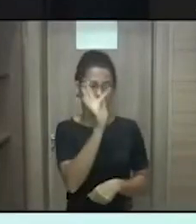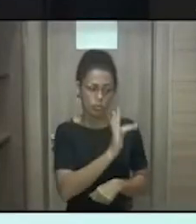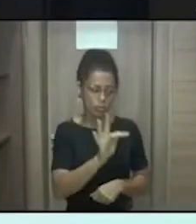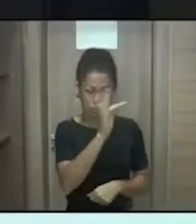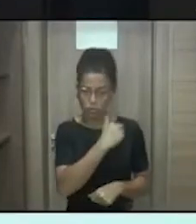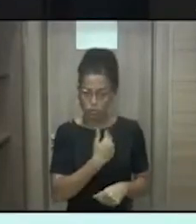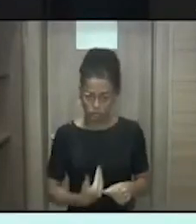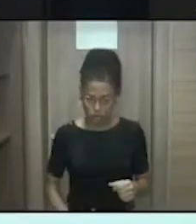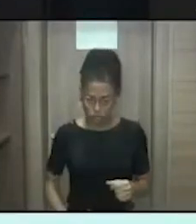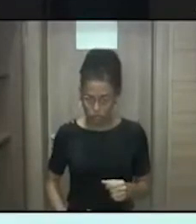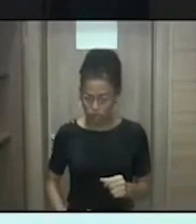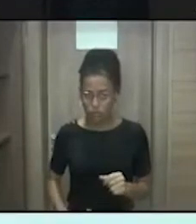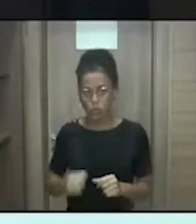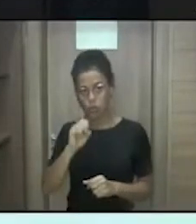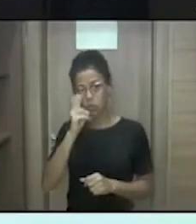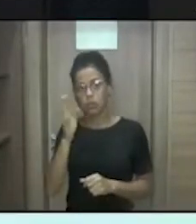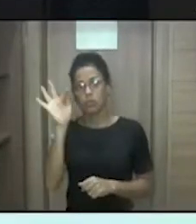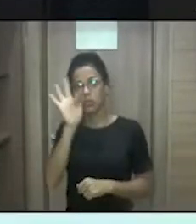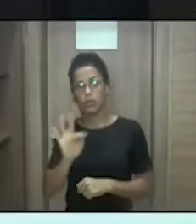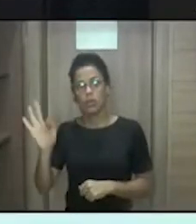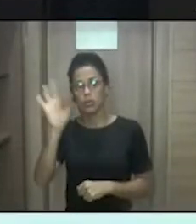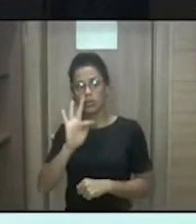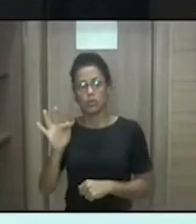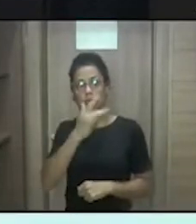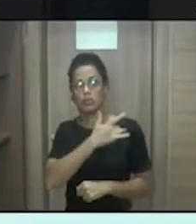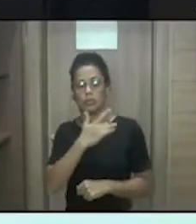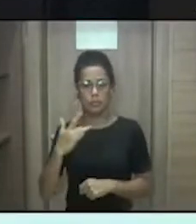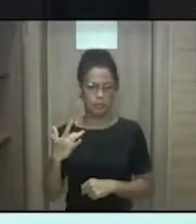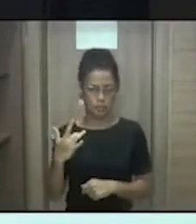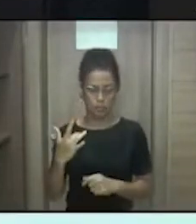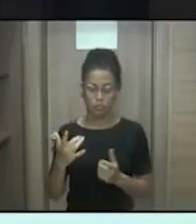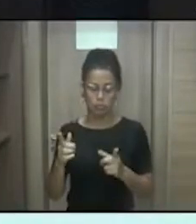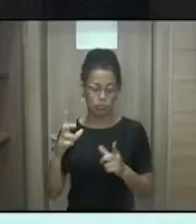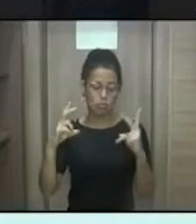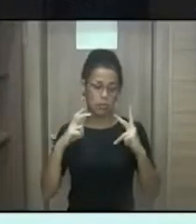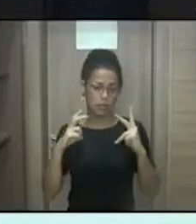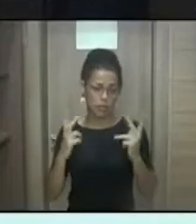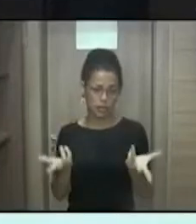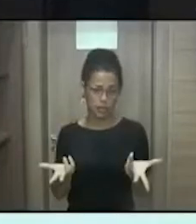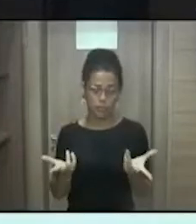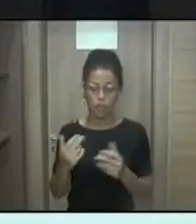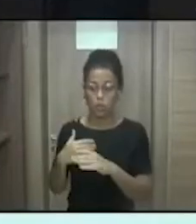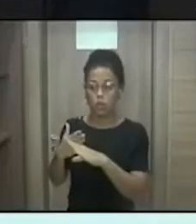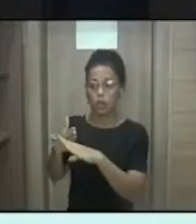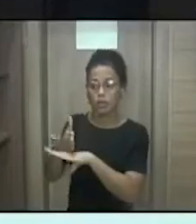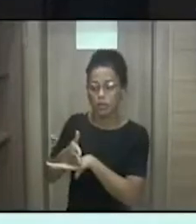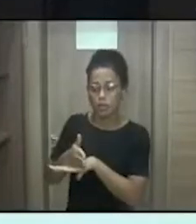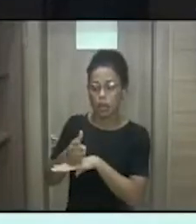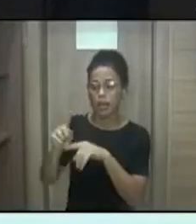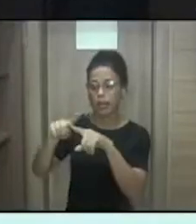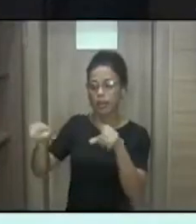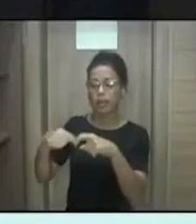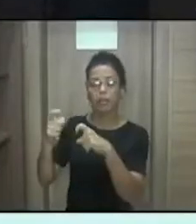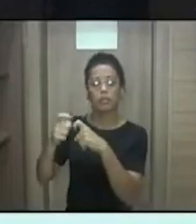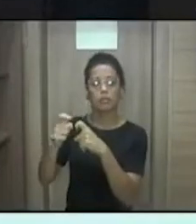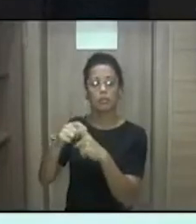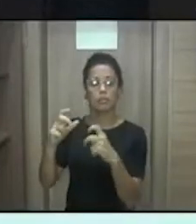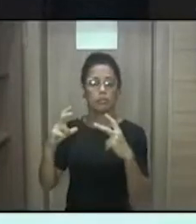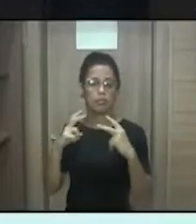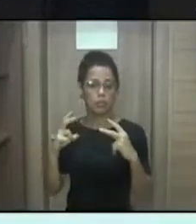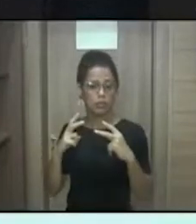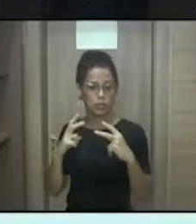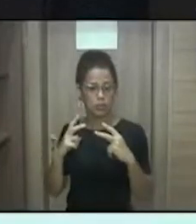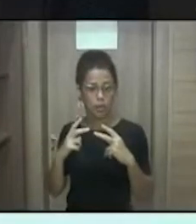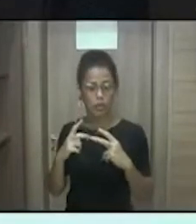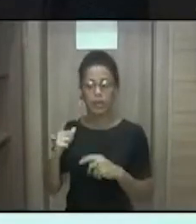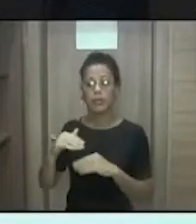faculdade privada. E aí, quando a gente chega no consultório particular, a gente sabe sim que vamos ter um índice de